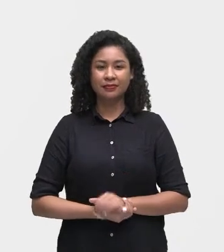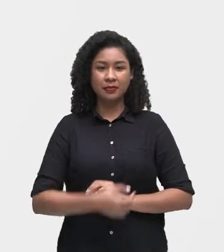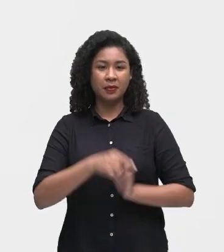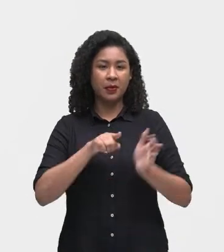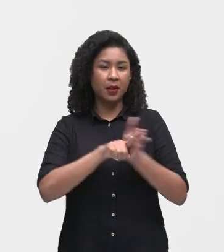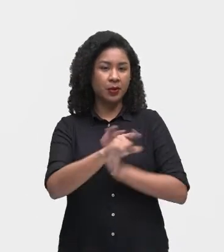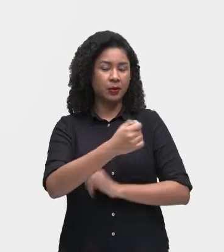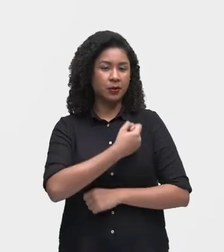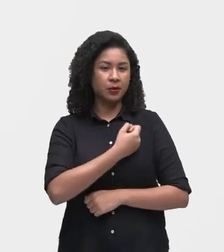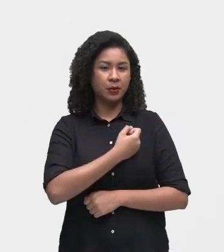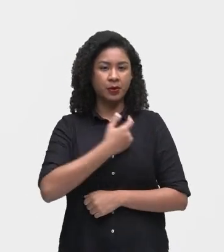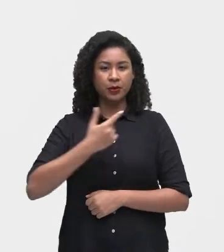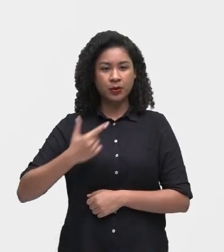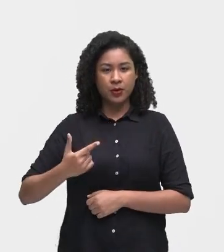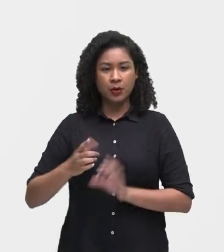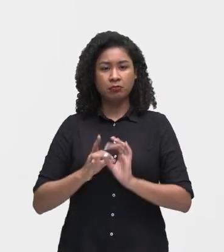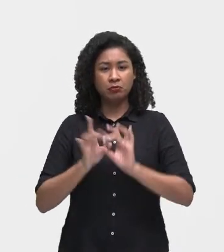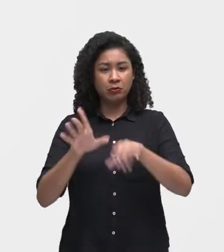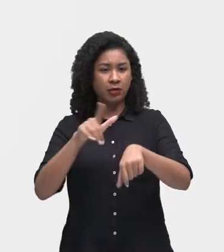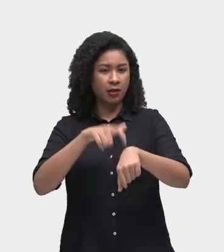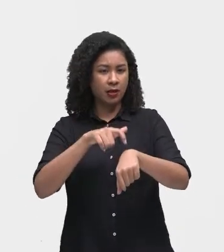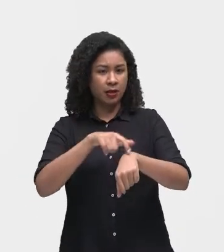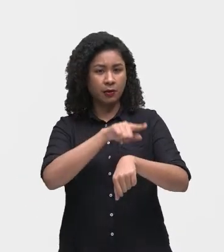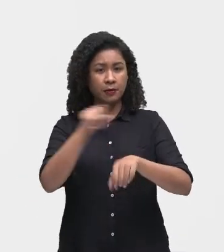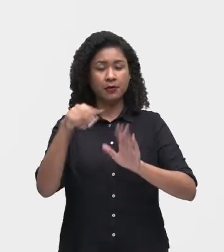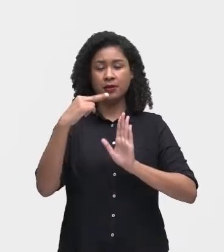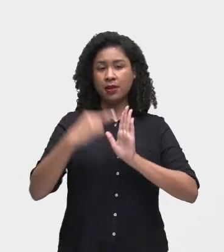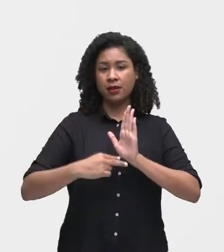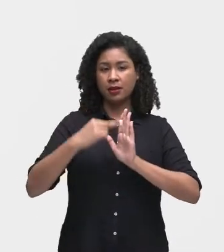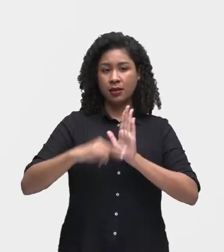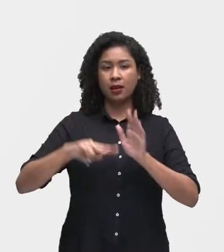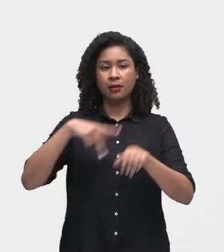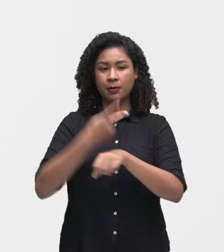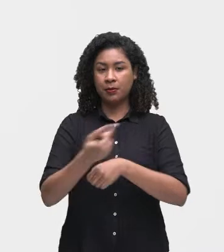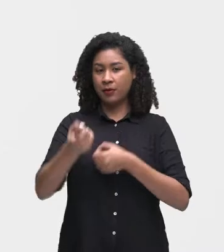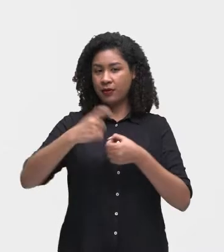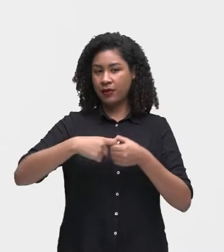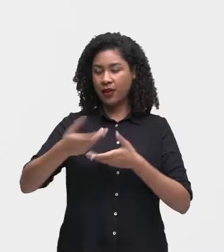vocês lerem. Daqui a pouco a gente vai voltar para a nossa interatividade.